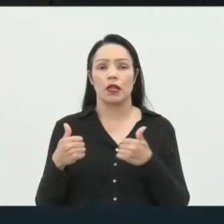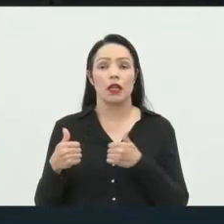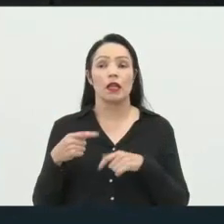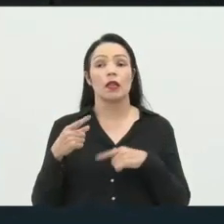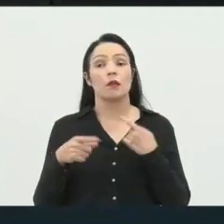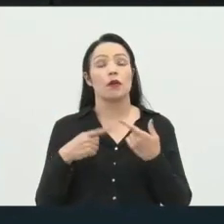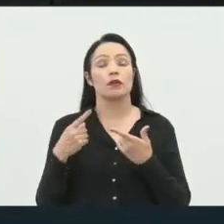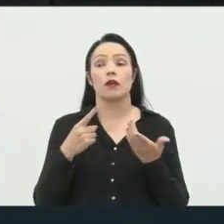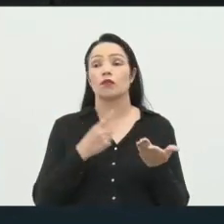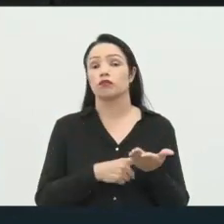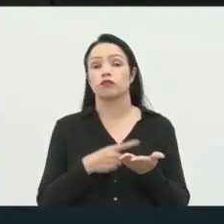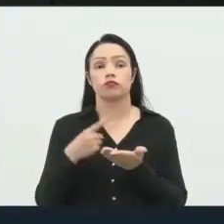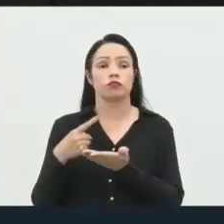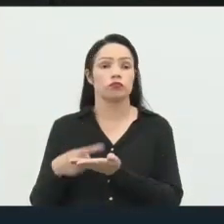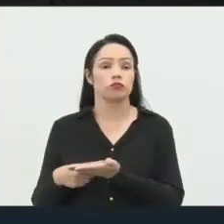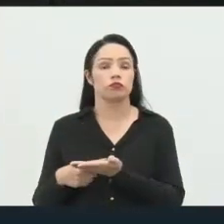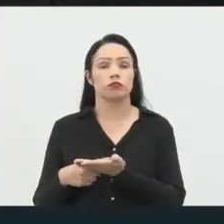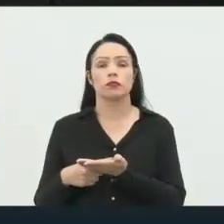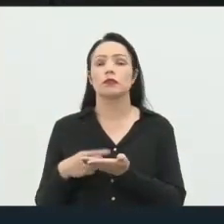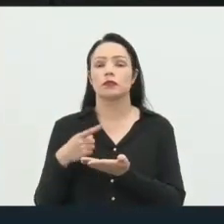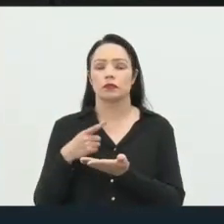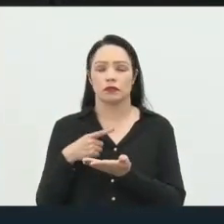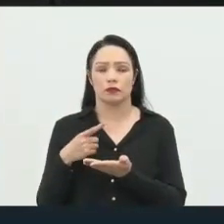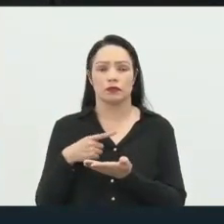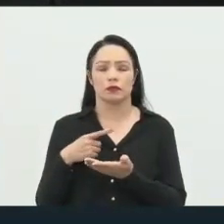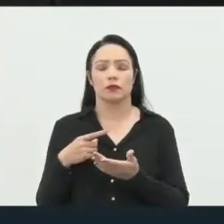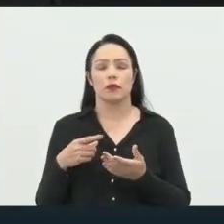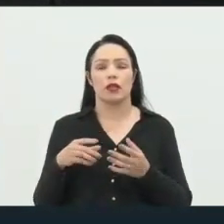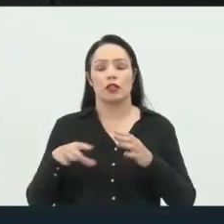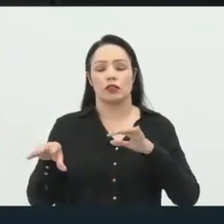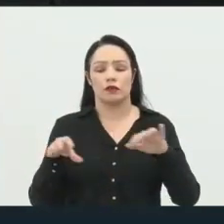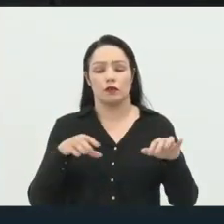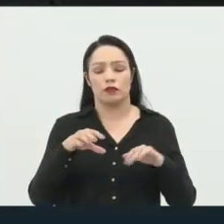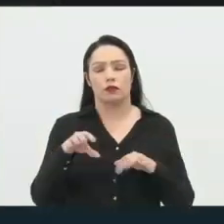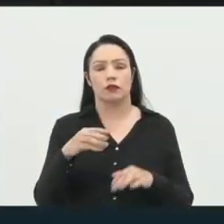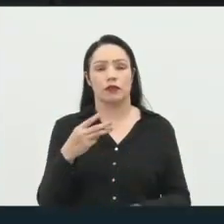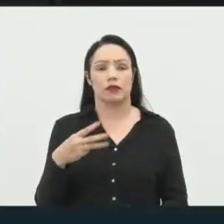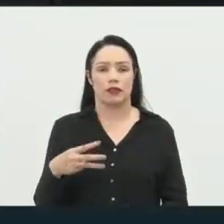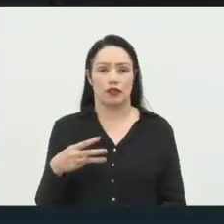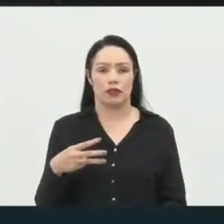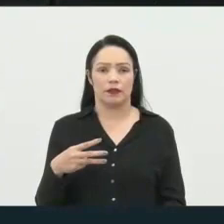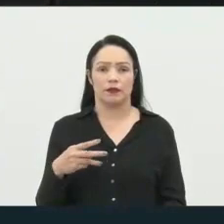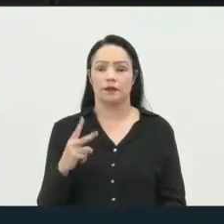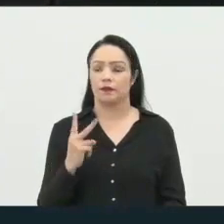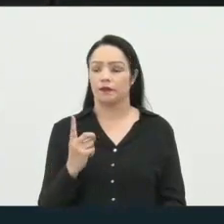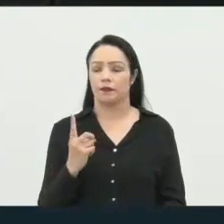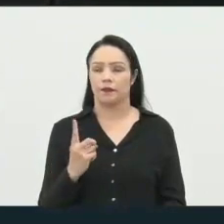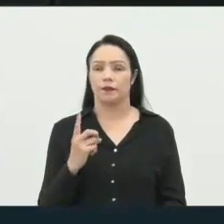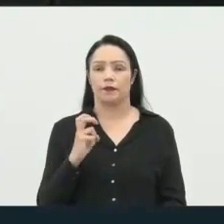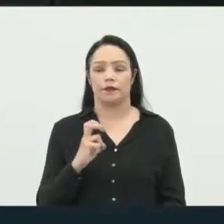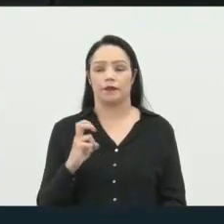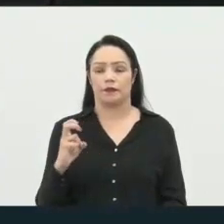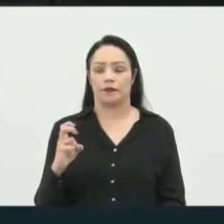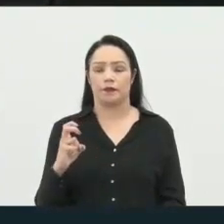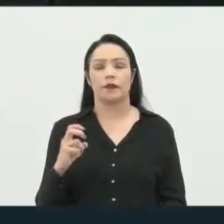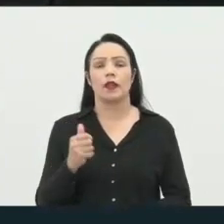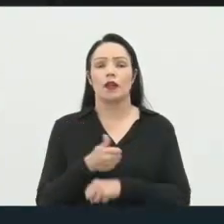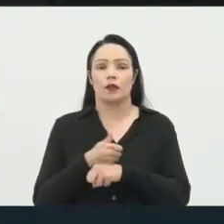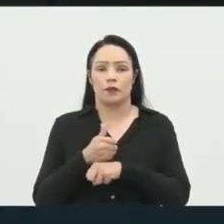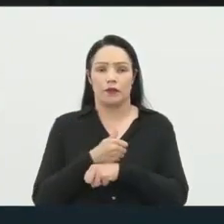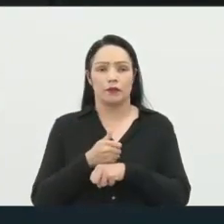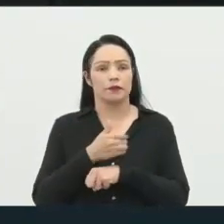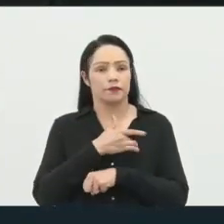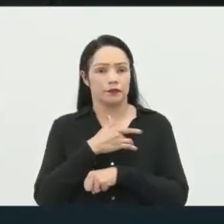Aonde foram despedido em três lotes 155 profissionais da Saúde estavam recebendo